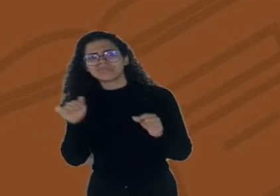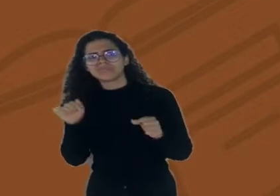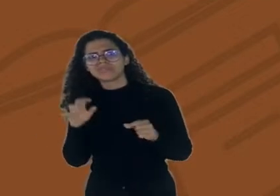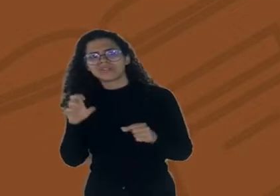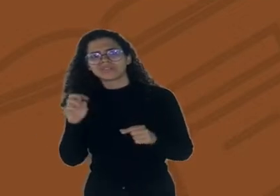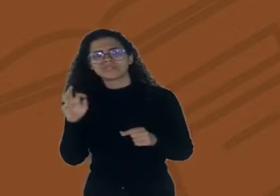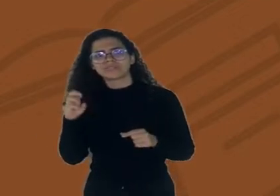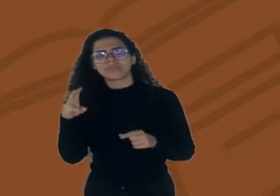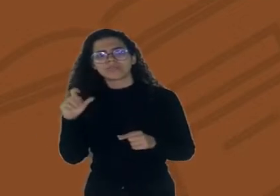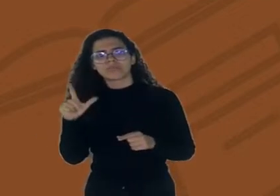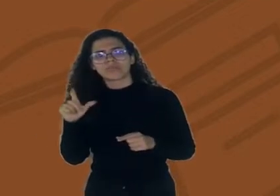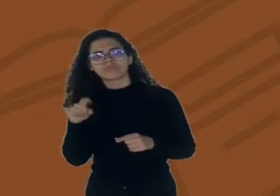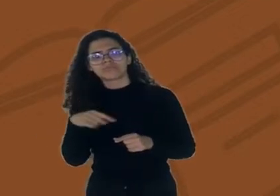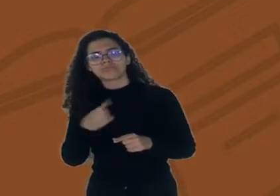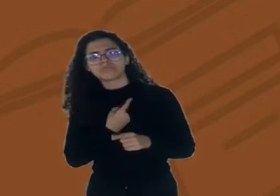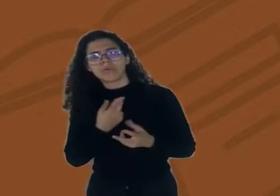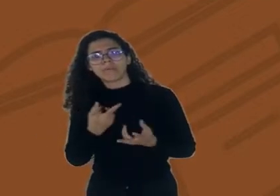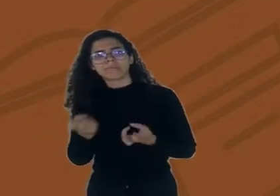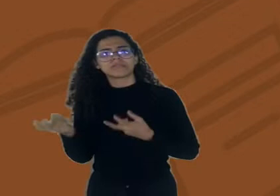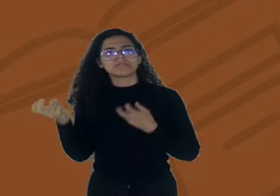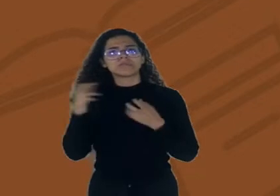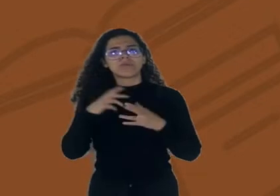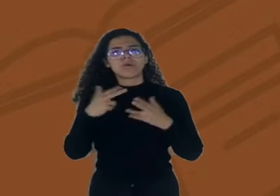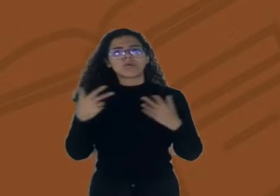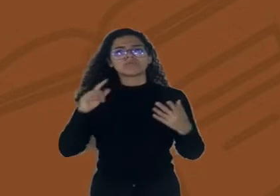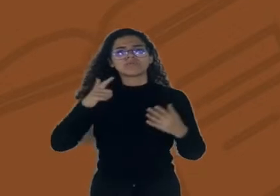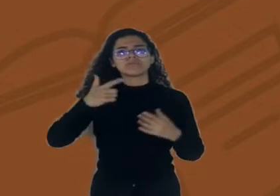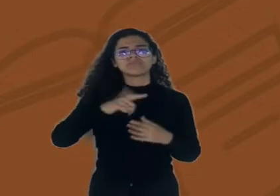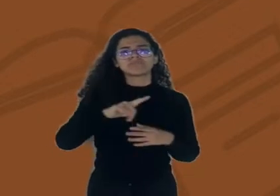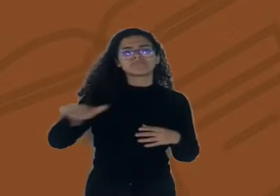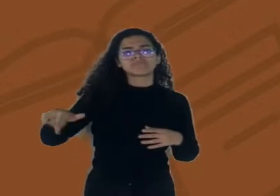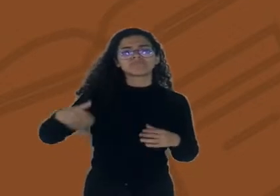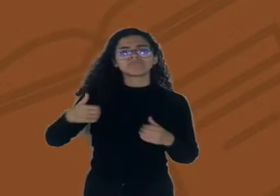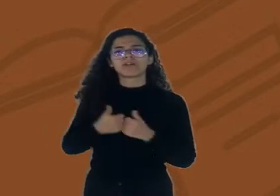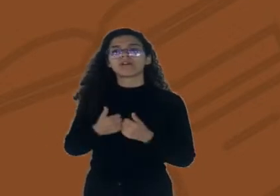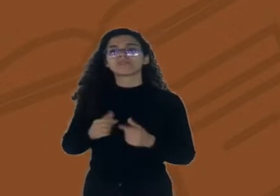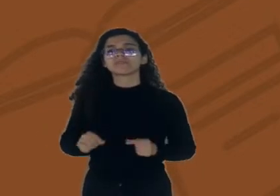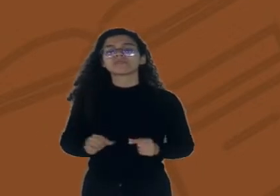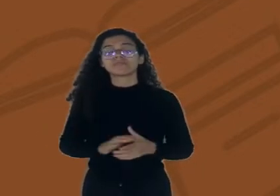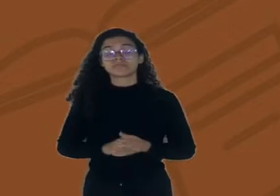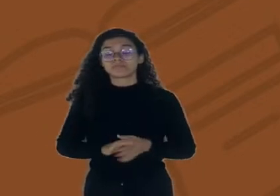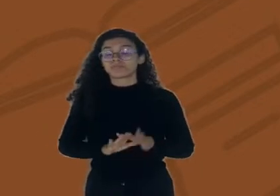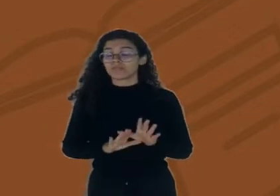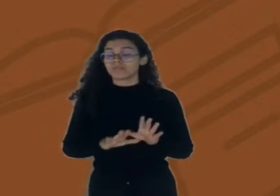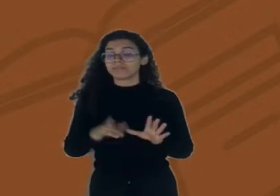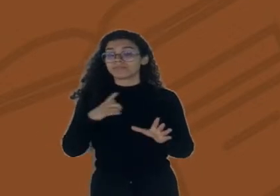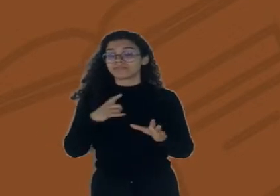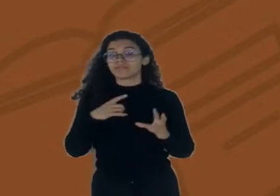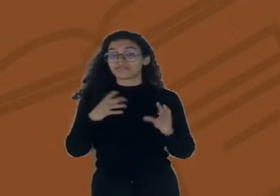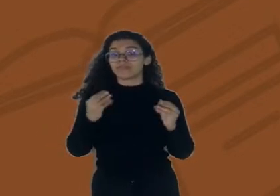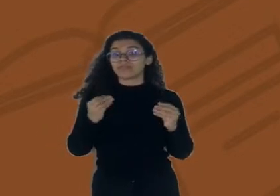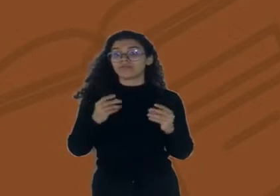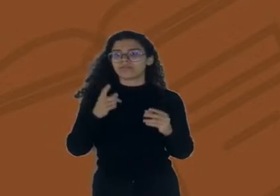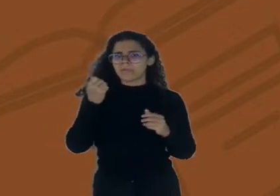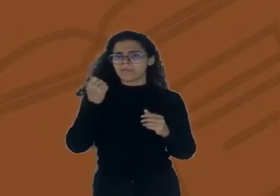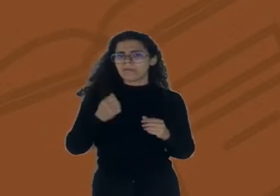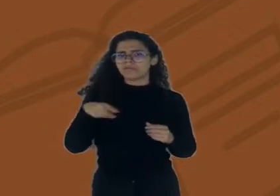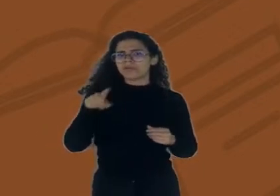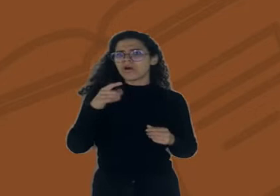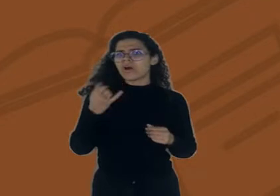nós conseguimos perceber o mundo que nos cerca? São vários. Professor, o senhor pode citar para nós quais são esses tipos de estímulos?